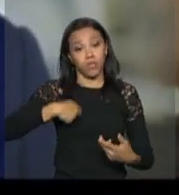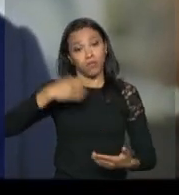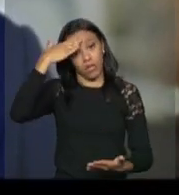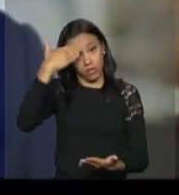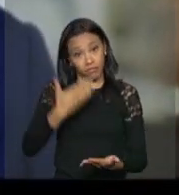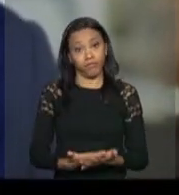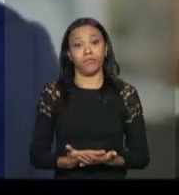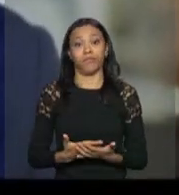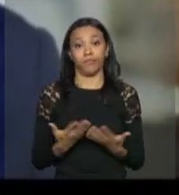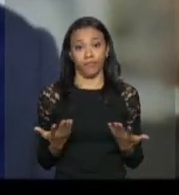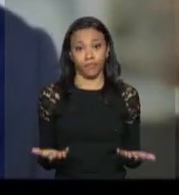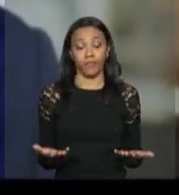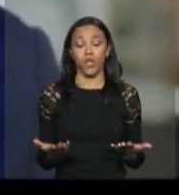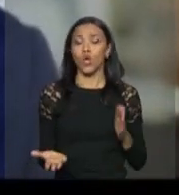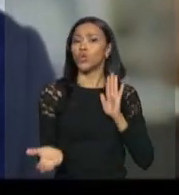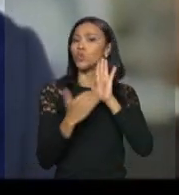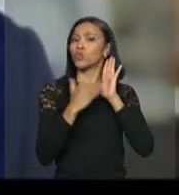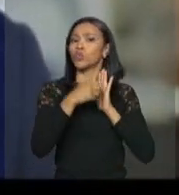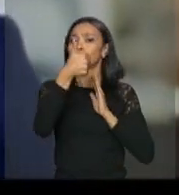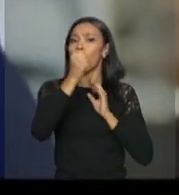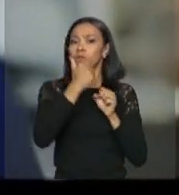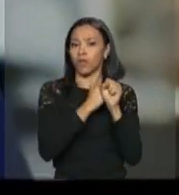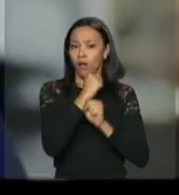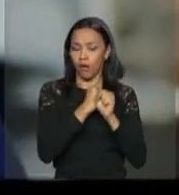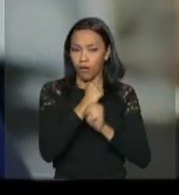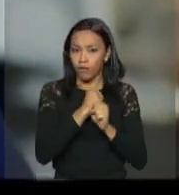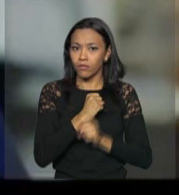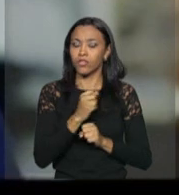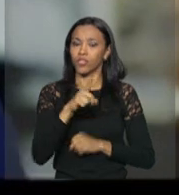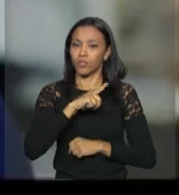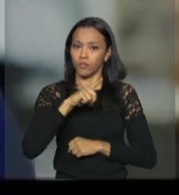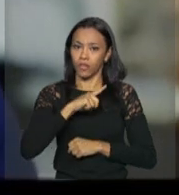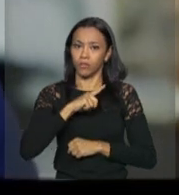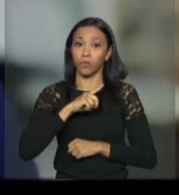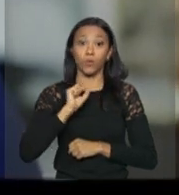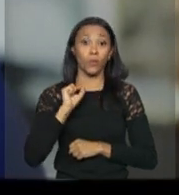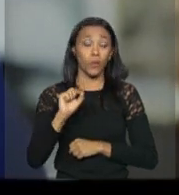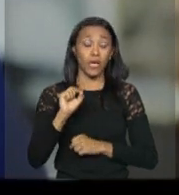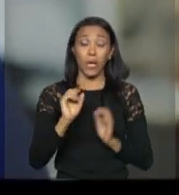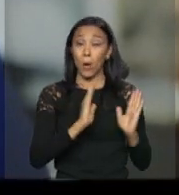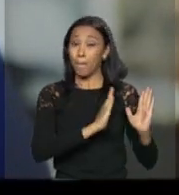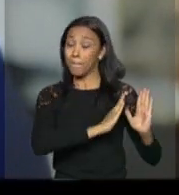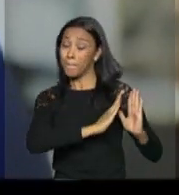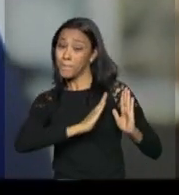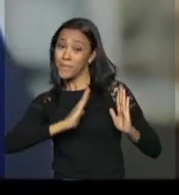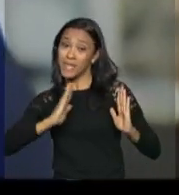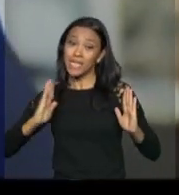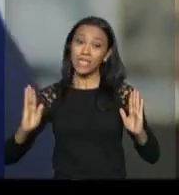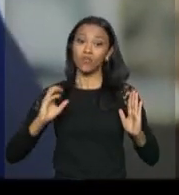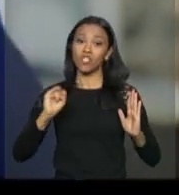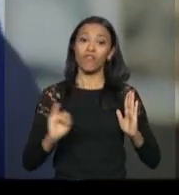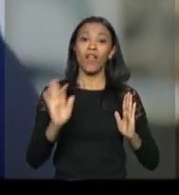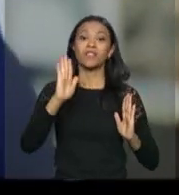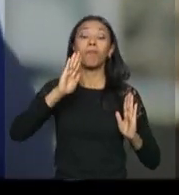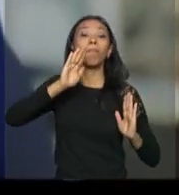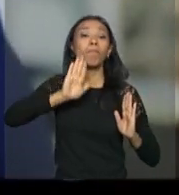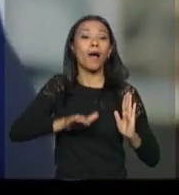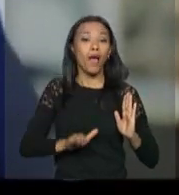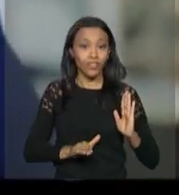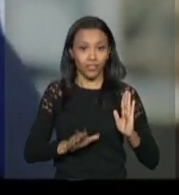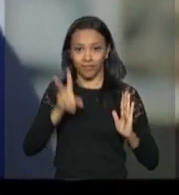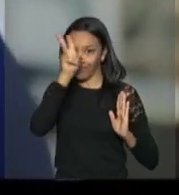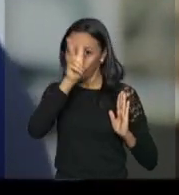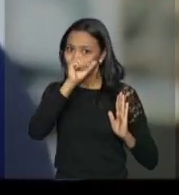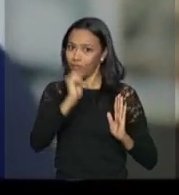dizer isso. Nos últimos 11 anos, tivemos o mais longo período de inflação baixa da história